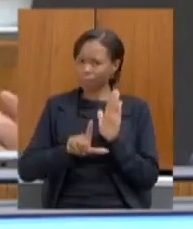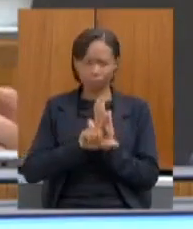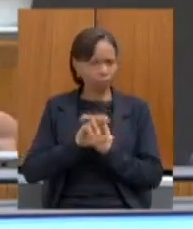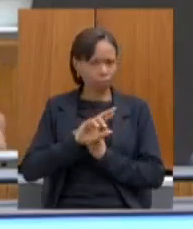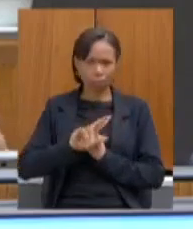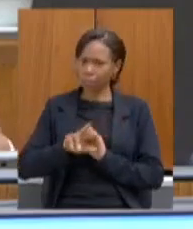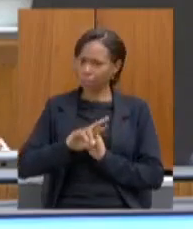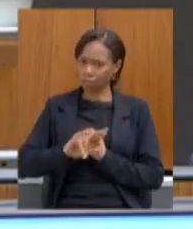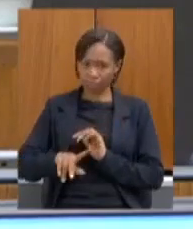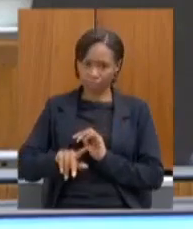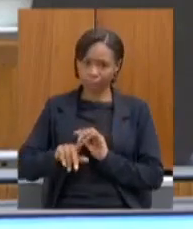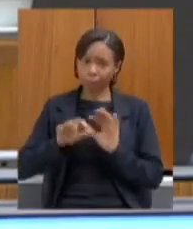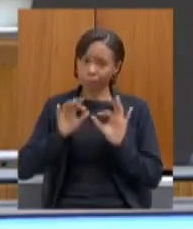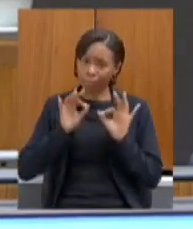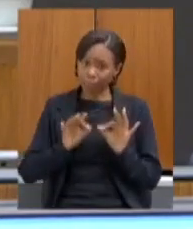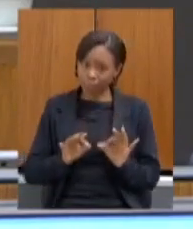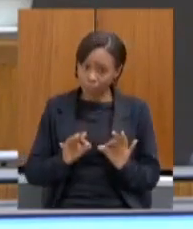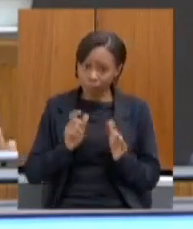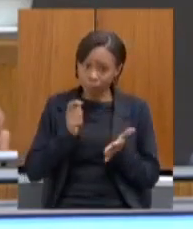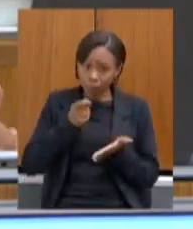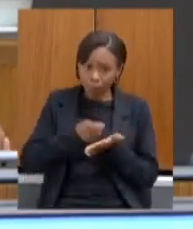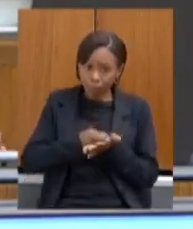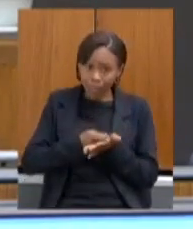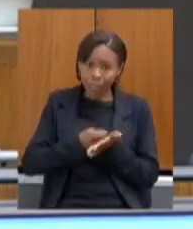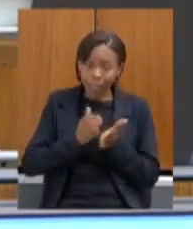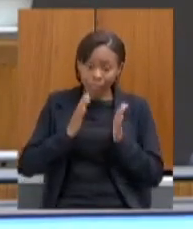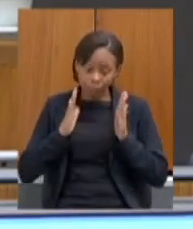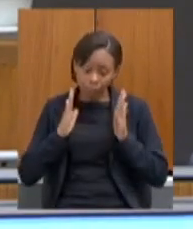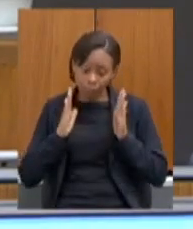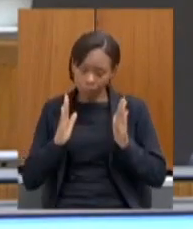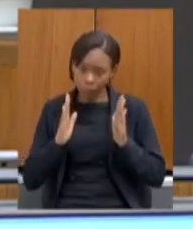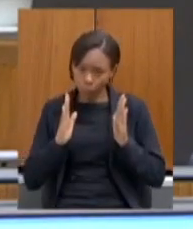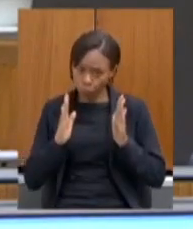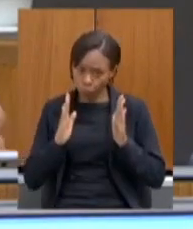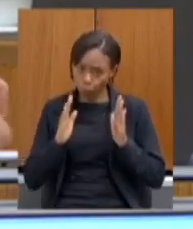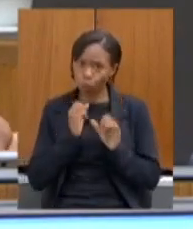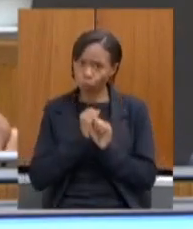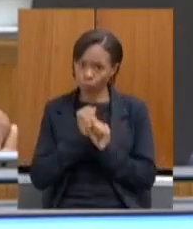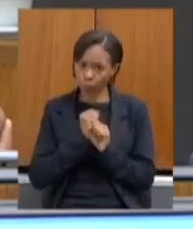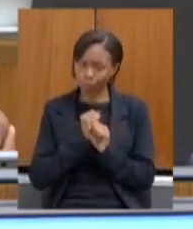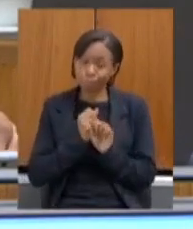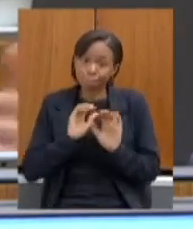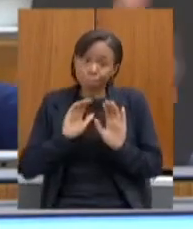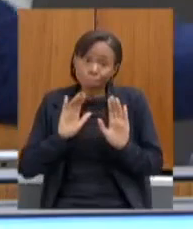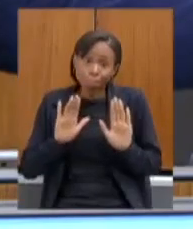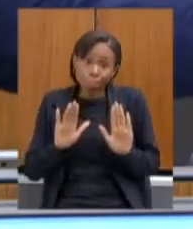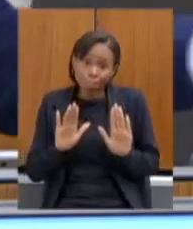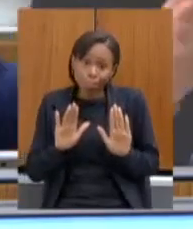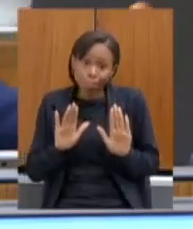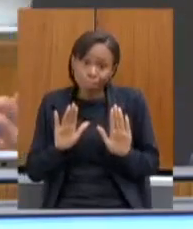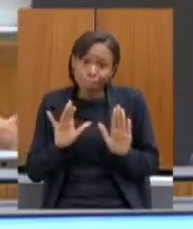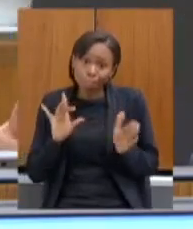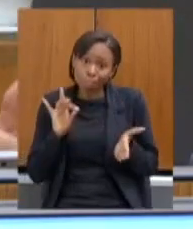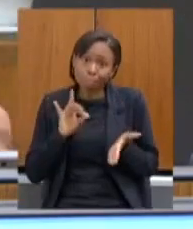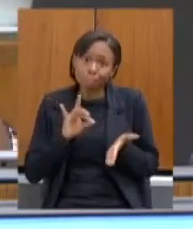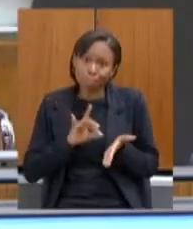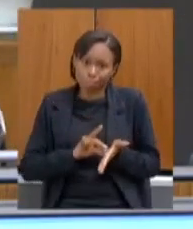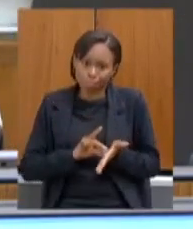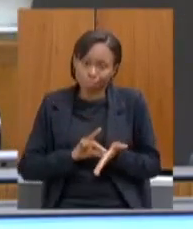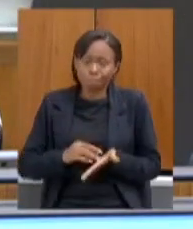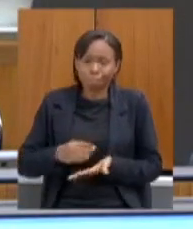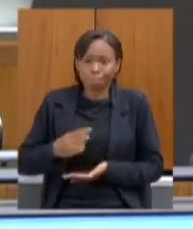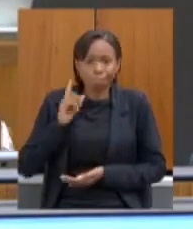do ano corrente, mas esta é a realidade do Estado de Minas Gerais que vem se arrastando já há alguns anos,